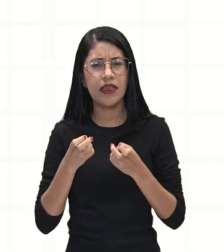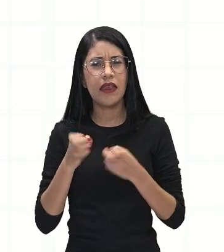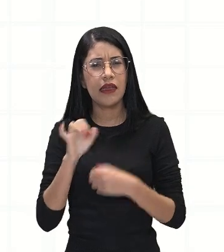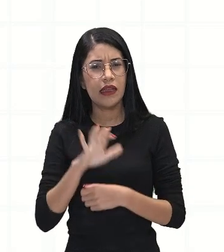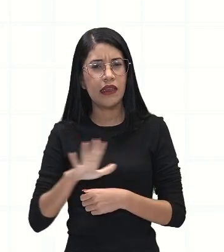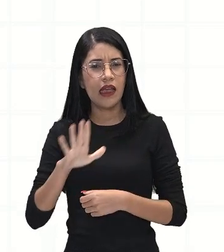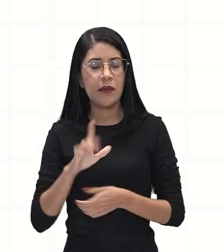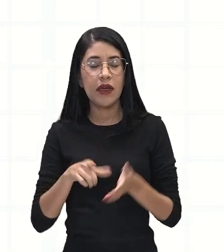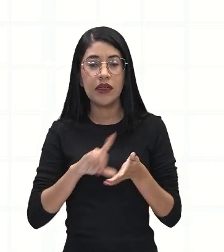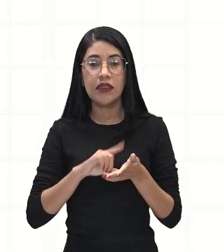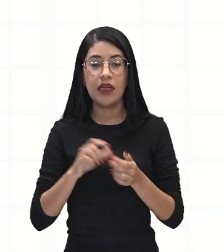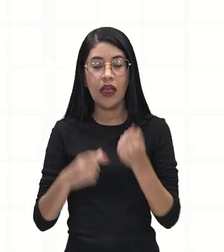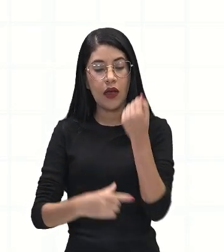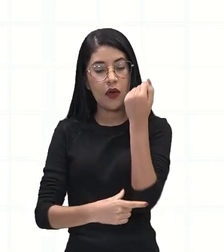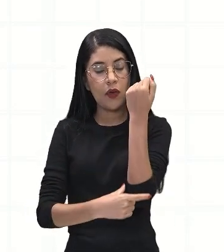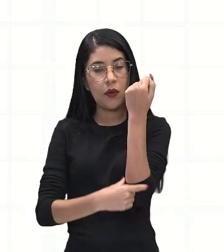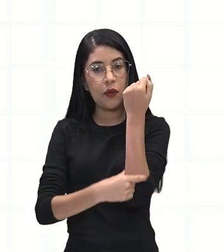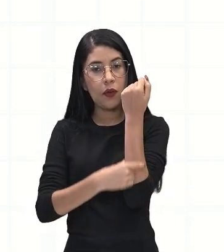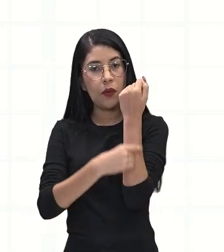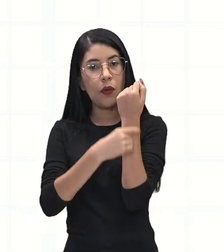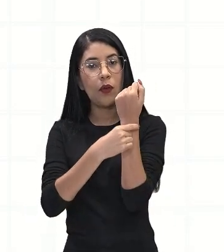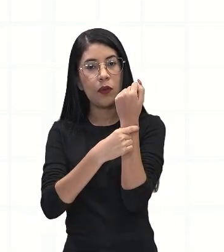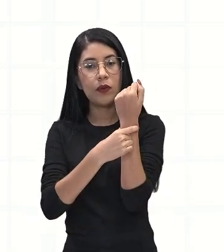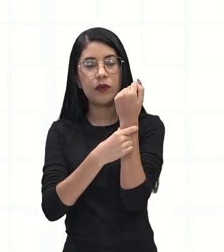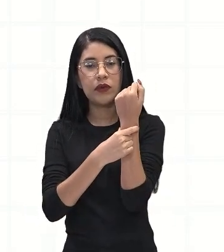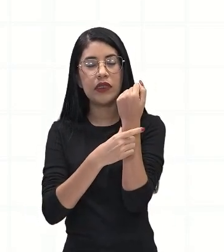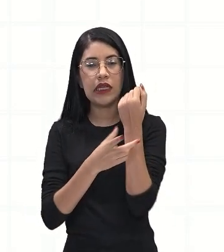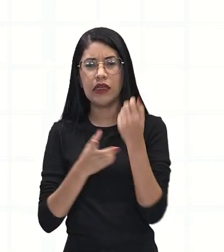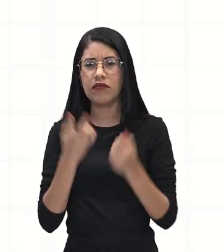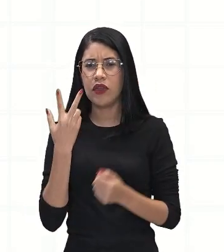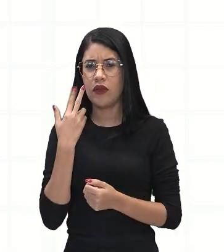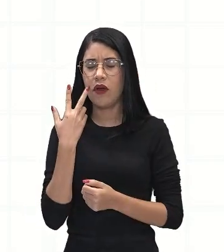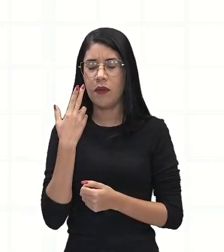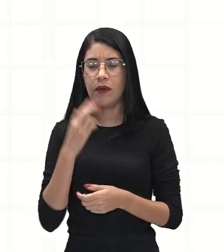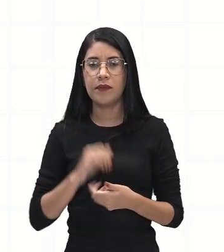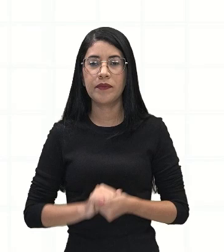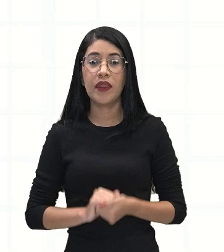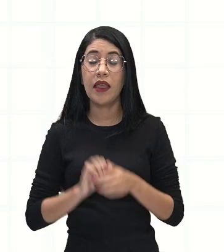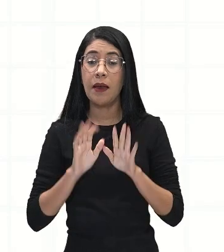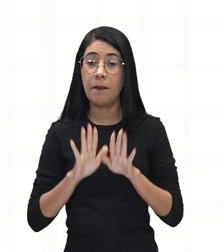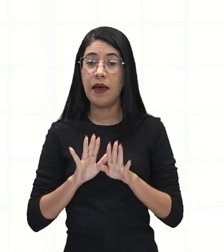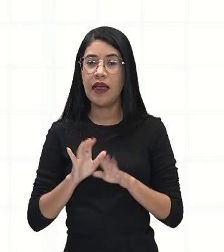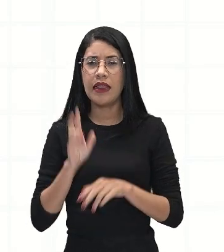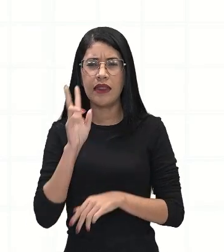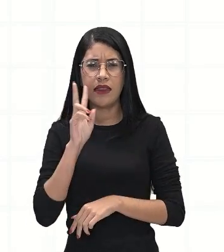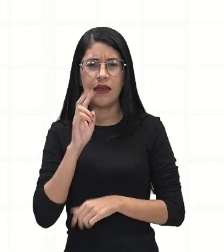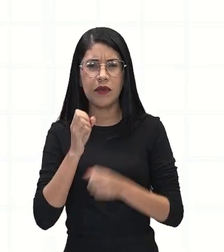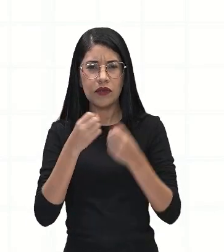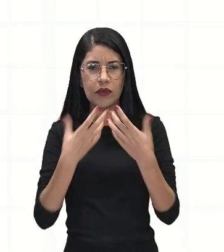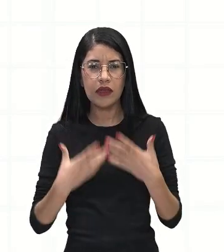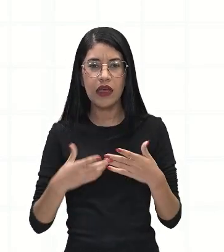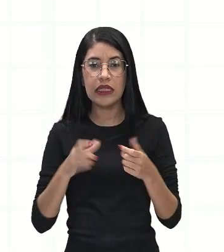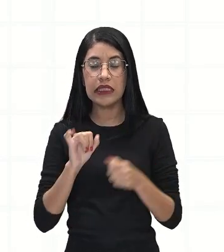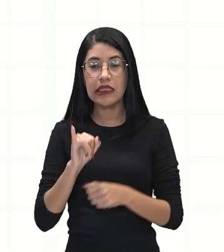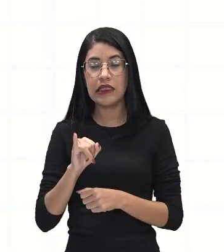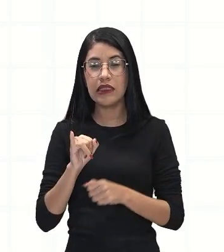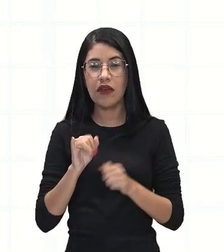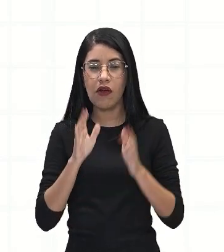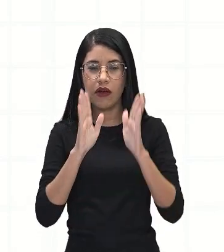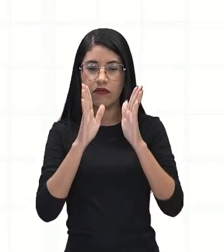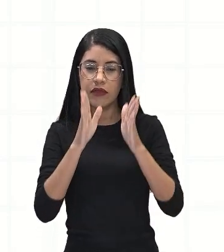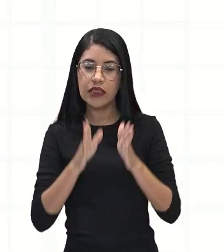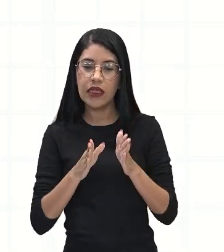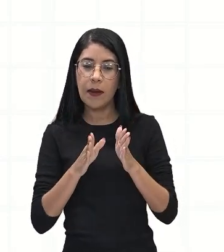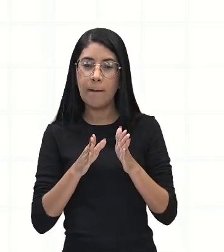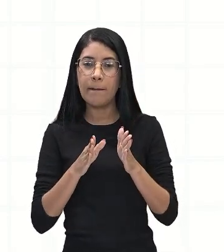coluna vertebral ela apresenta essas curvaturas que já são normais. Mas lembra que eu falei numa visão frontal, a nossa